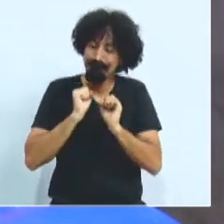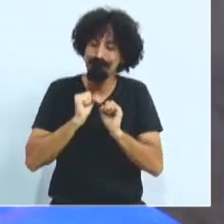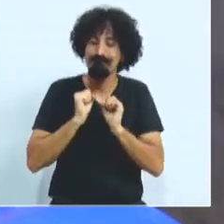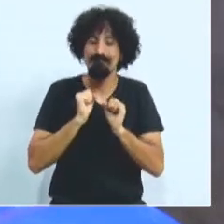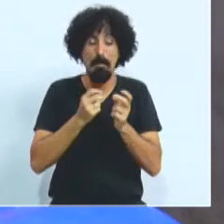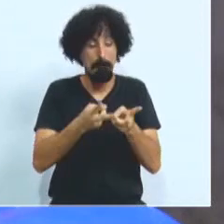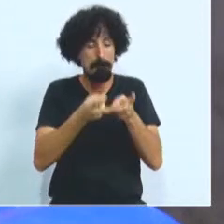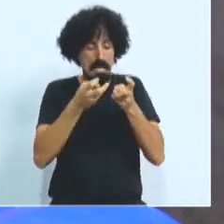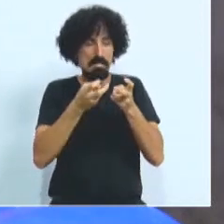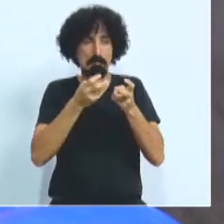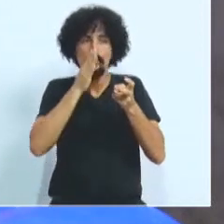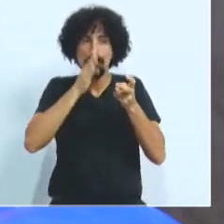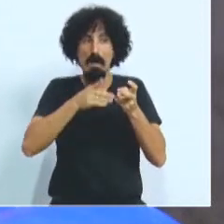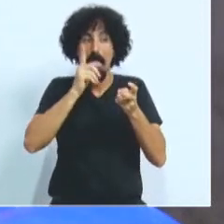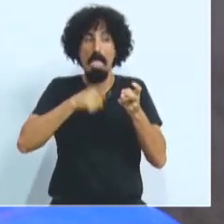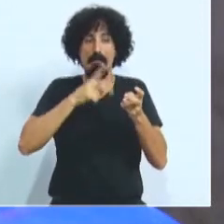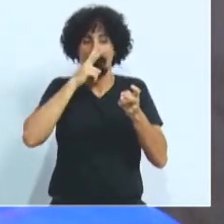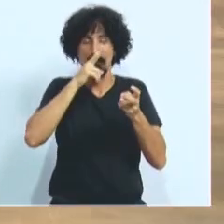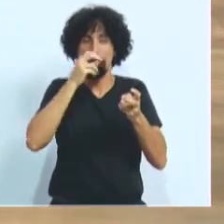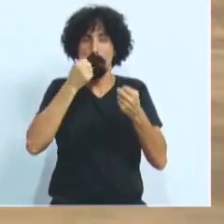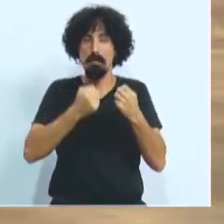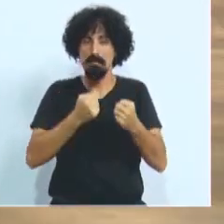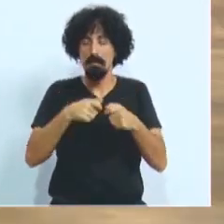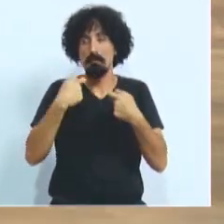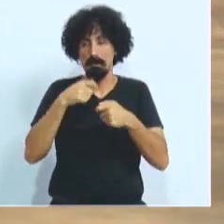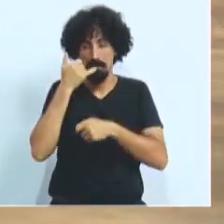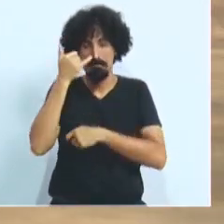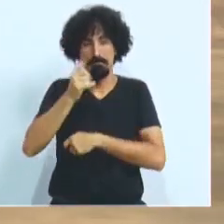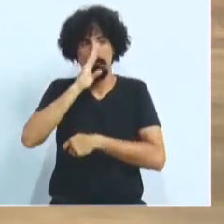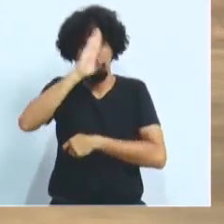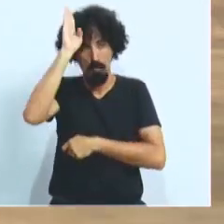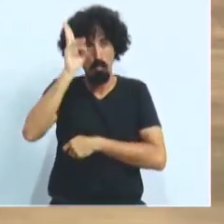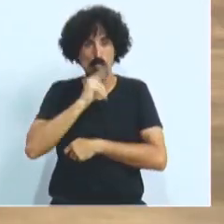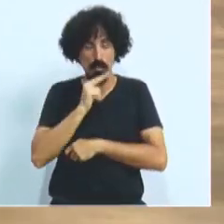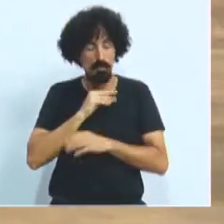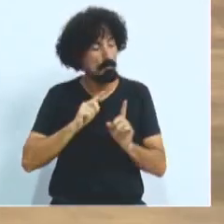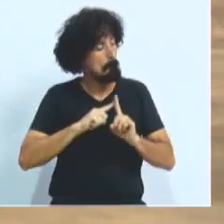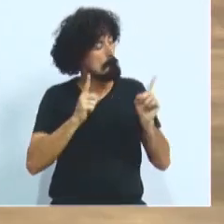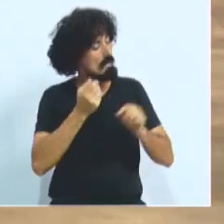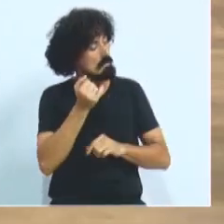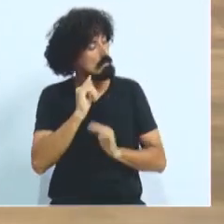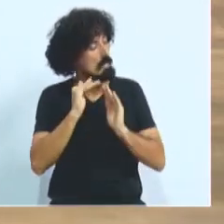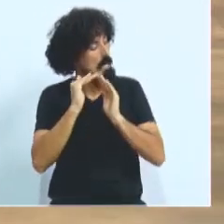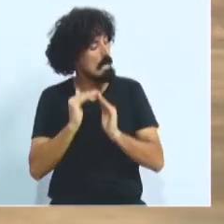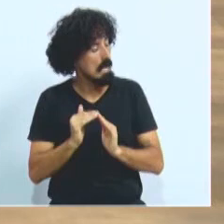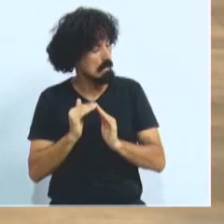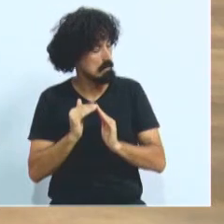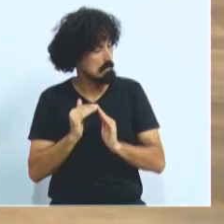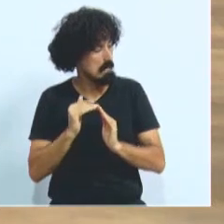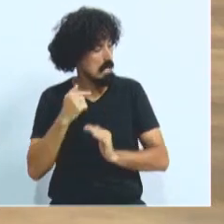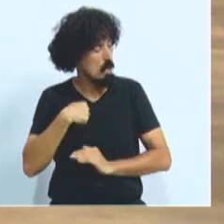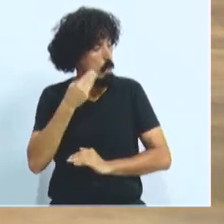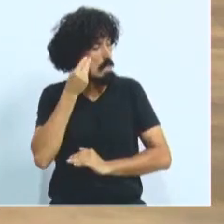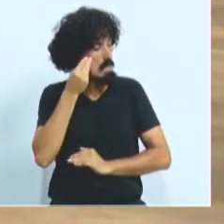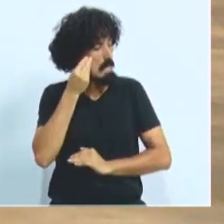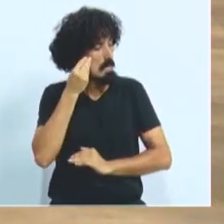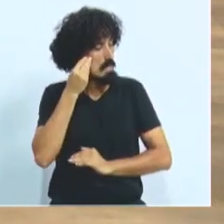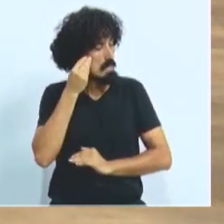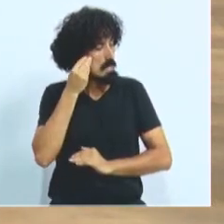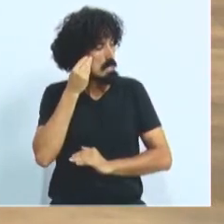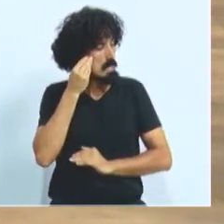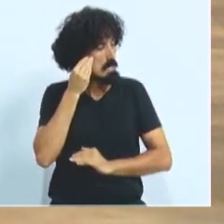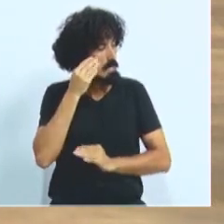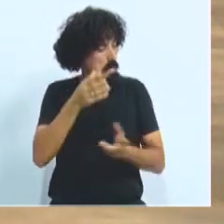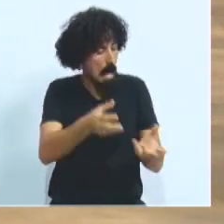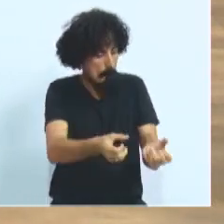cara você já percebe que tem uma fratura ali. Mas no caso de uma queda em casa, por exemplo, eu devo tentar remover essa pessoa ou não?